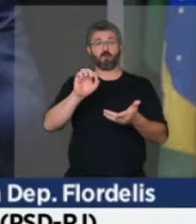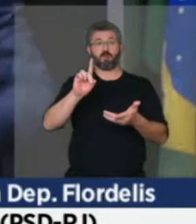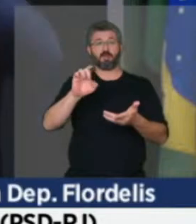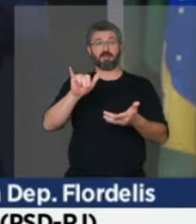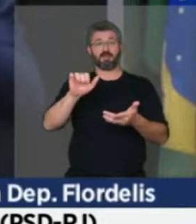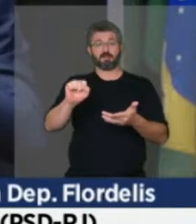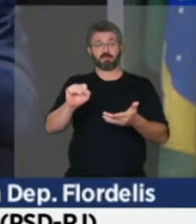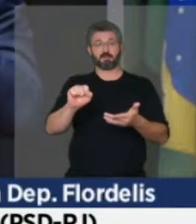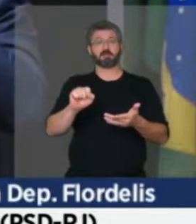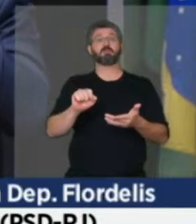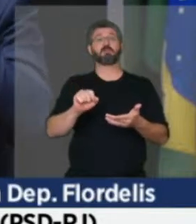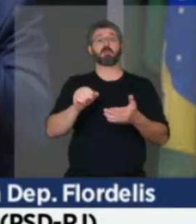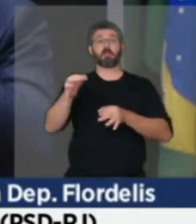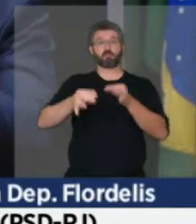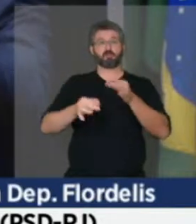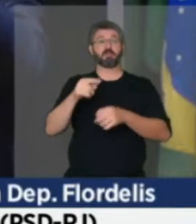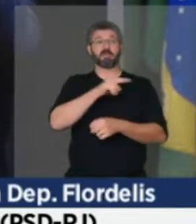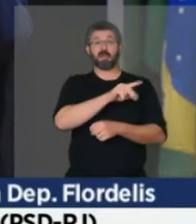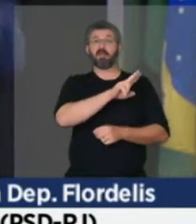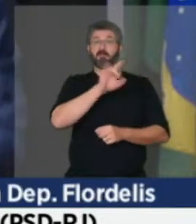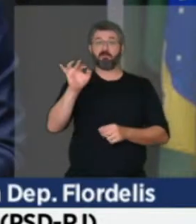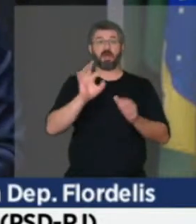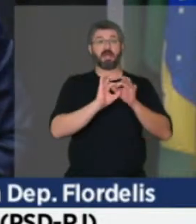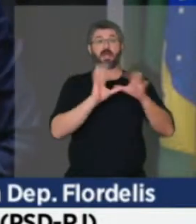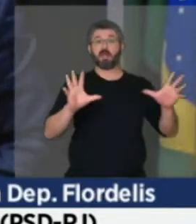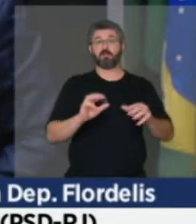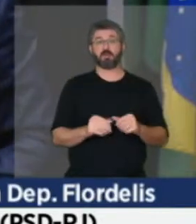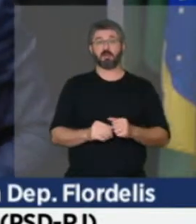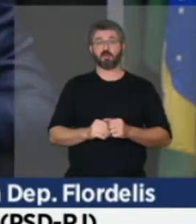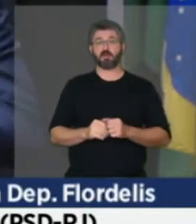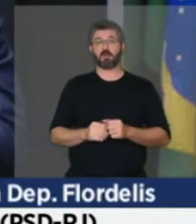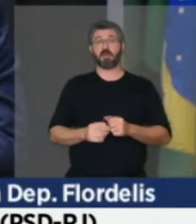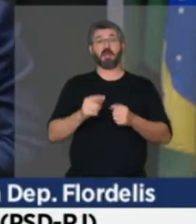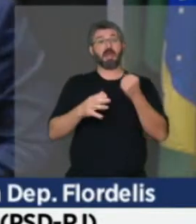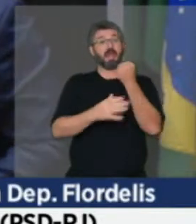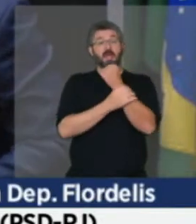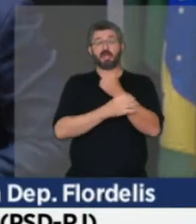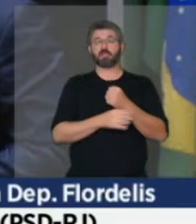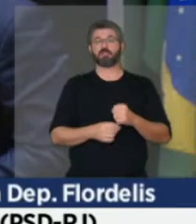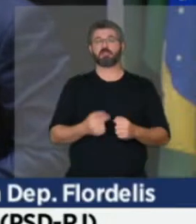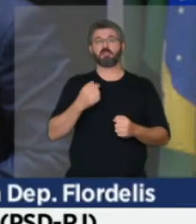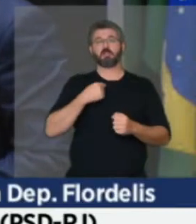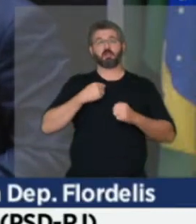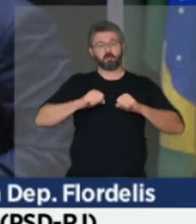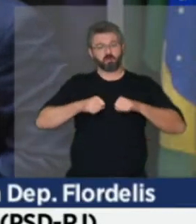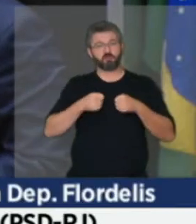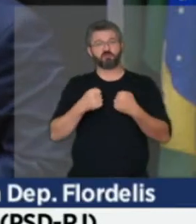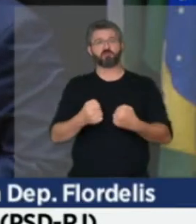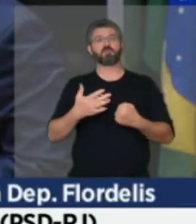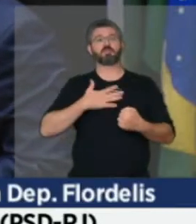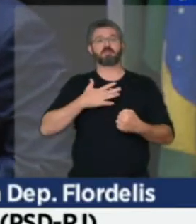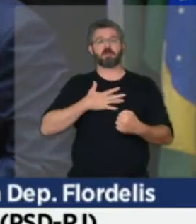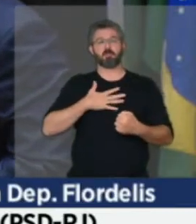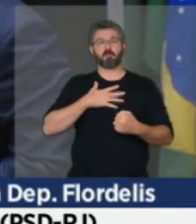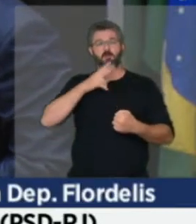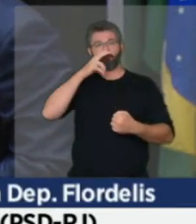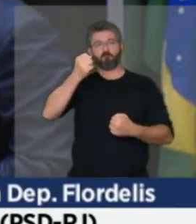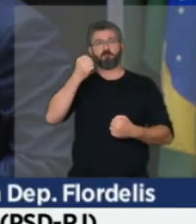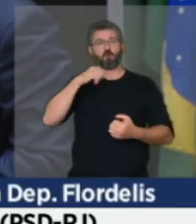será absolvida. Essa é a garantia que eu faço. E é por isso que eu empenho toda a minha energia nesta